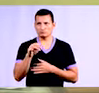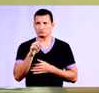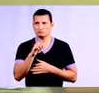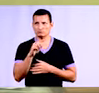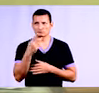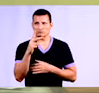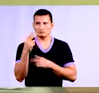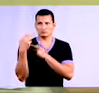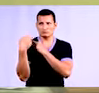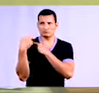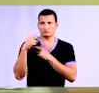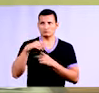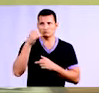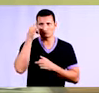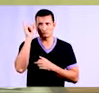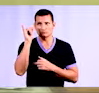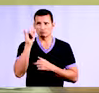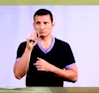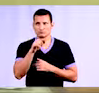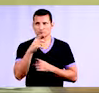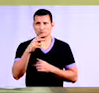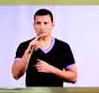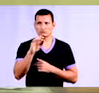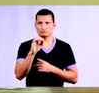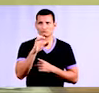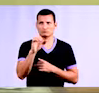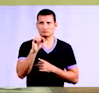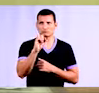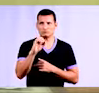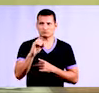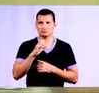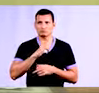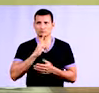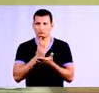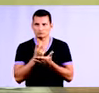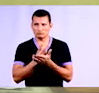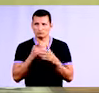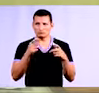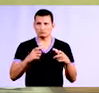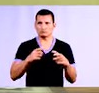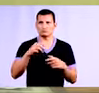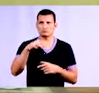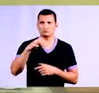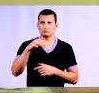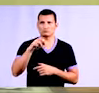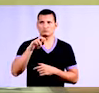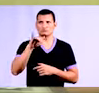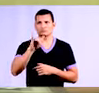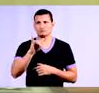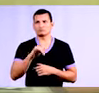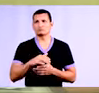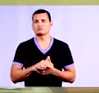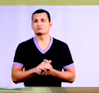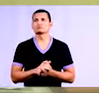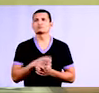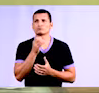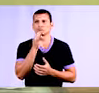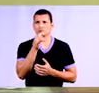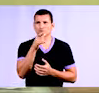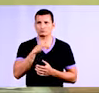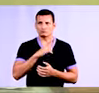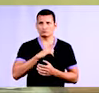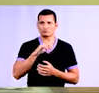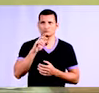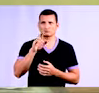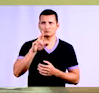função dele é evitar que processos estejam na mesma posição de memória. Então, nunca vai acontecer isso se você tiver esse gerenciamento. O que